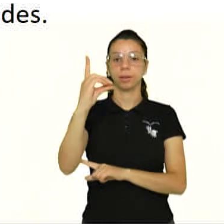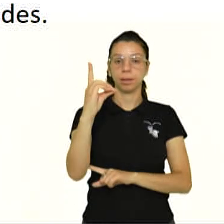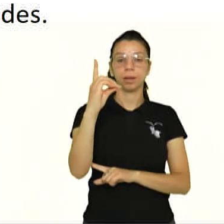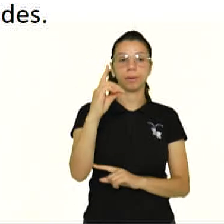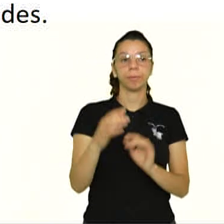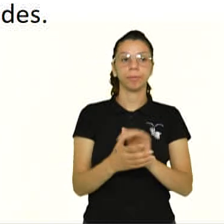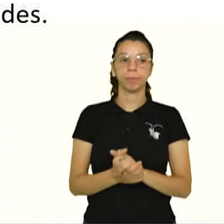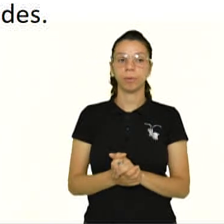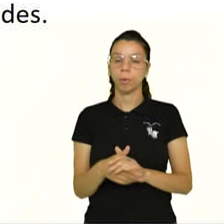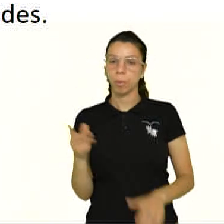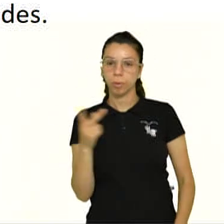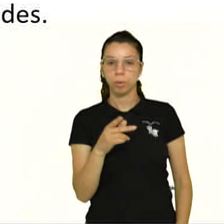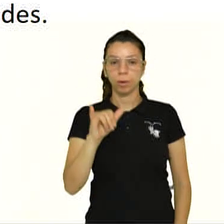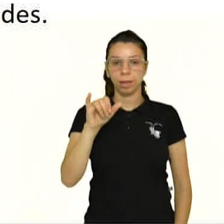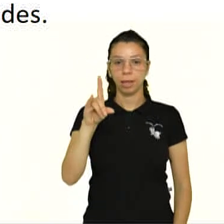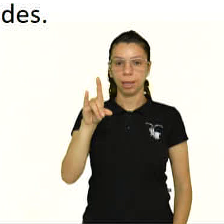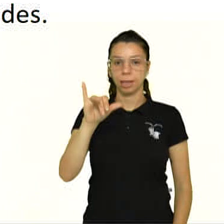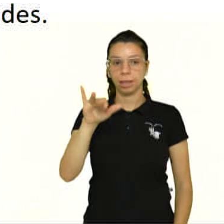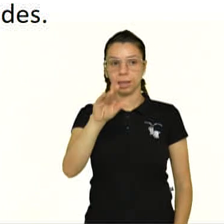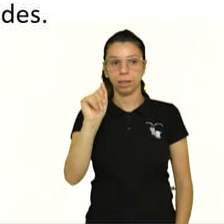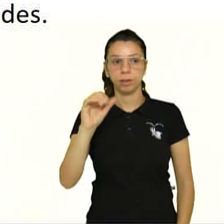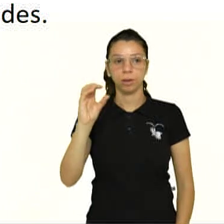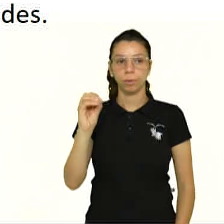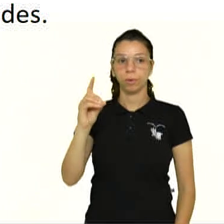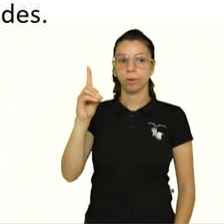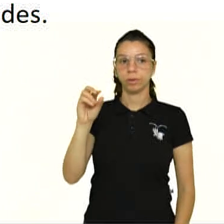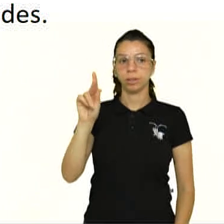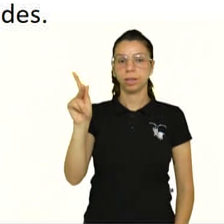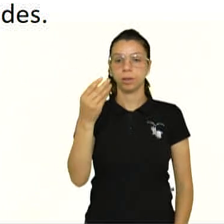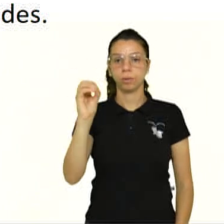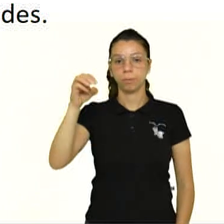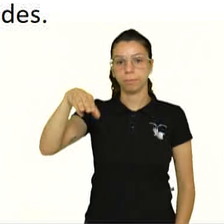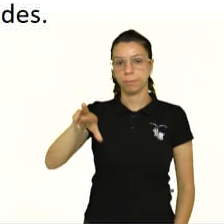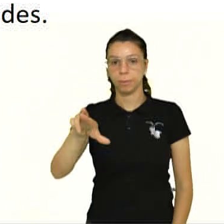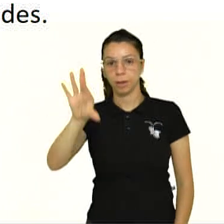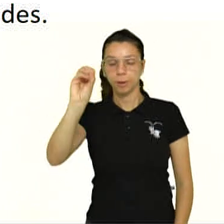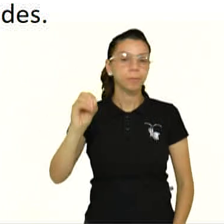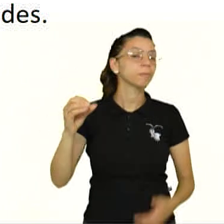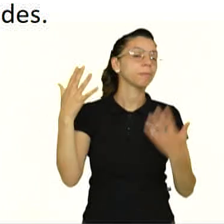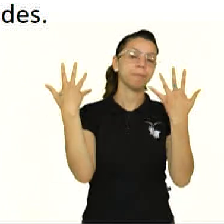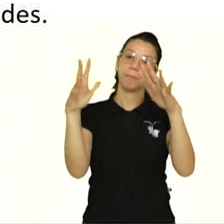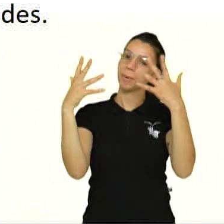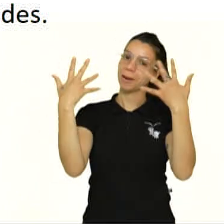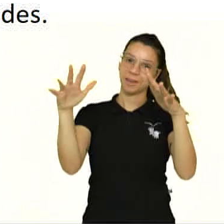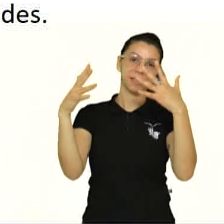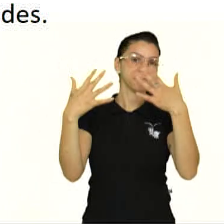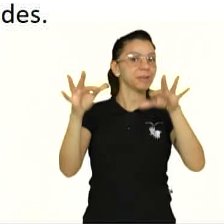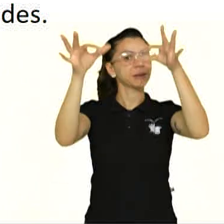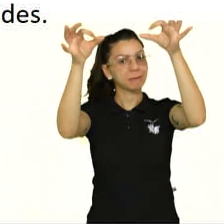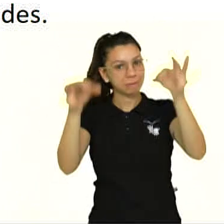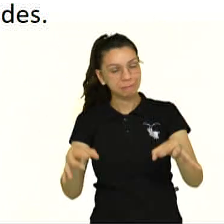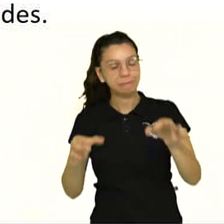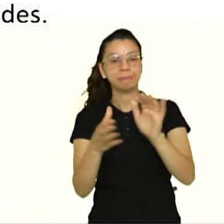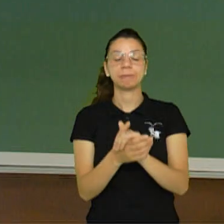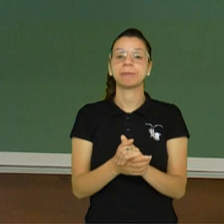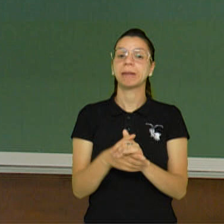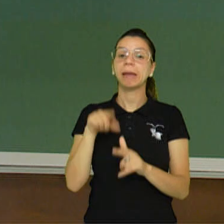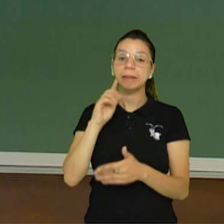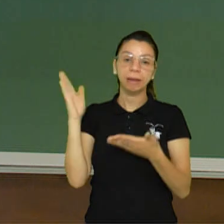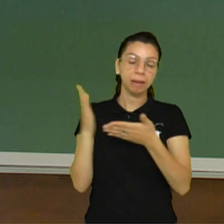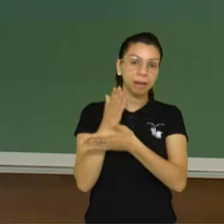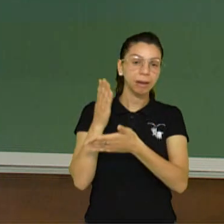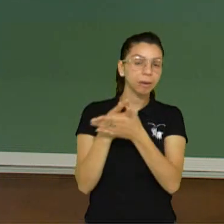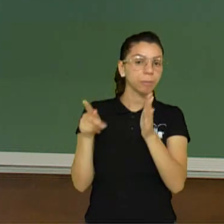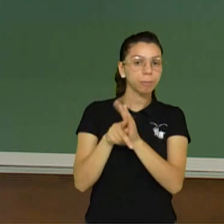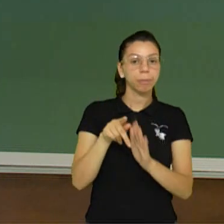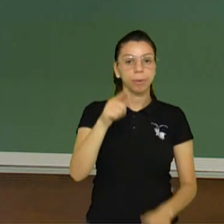Ilíada e Odisseia de Homero, meus parabéns, acertou em cheio, né? São obras do épico grego.